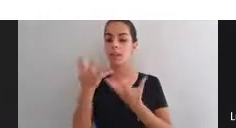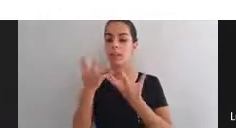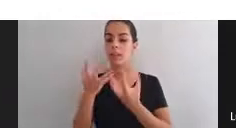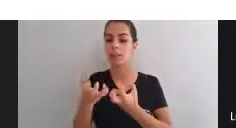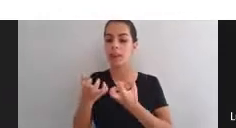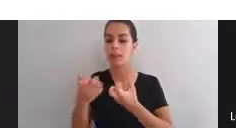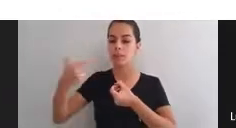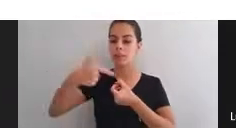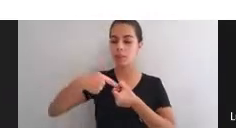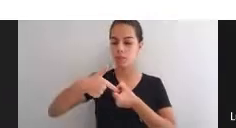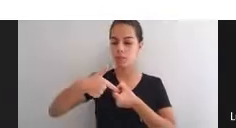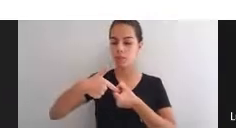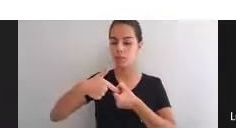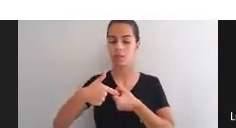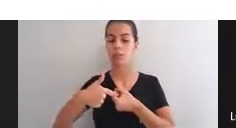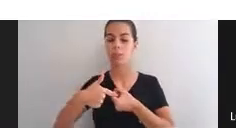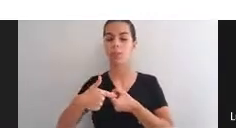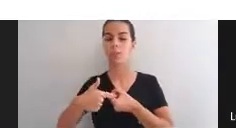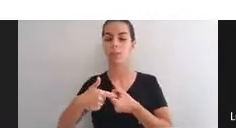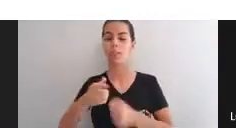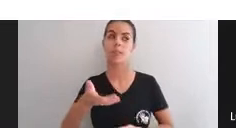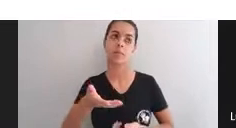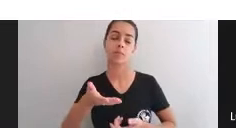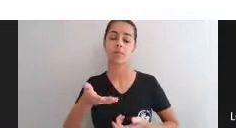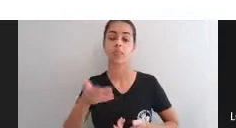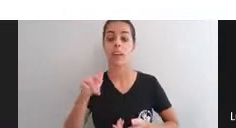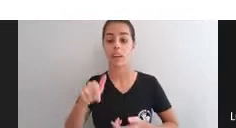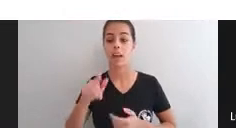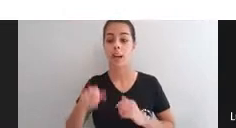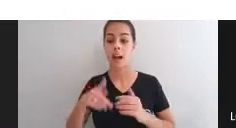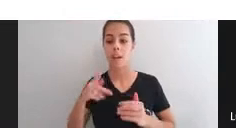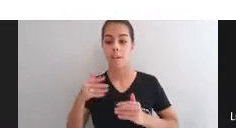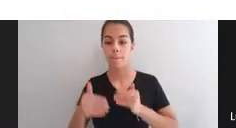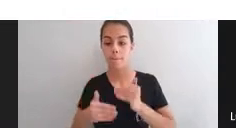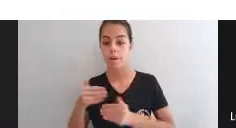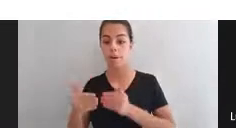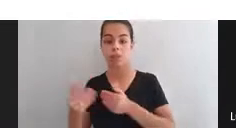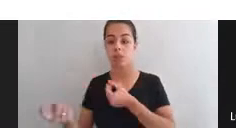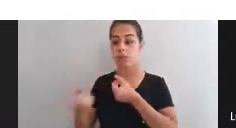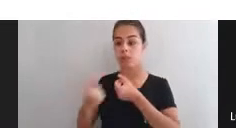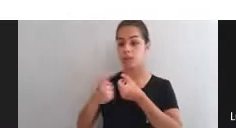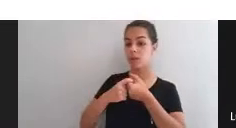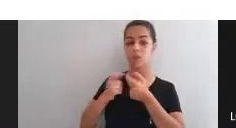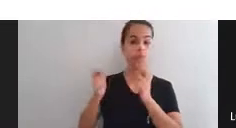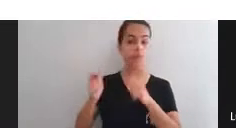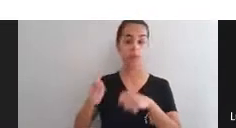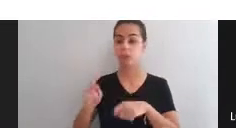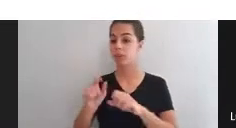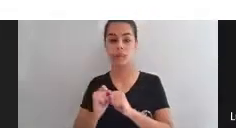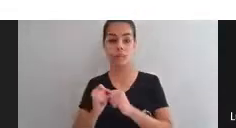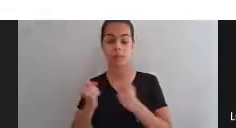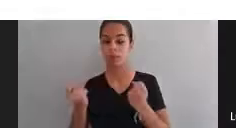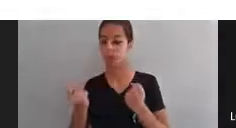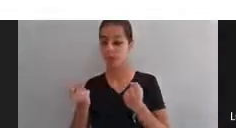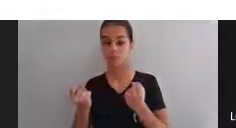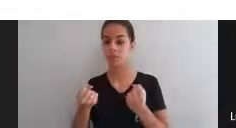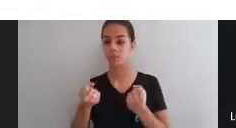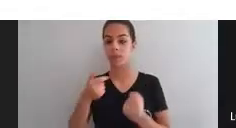com certeza, visto que esse é um processo irreversível, né, a gente não